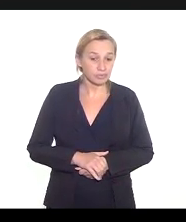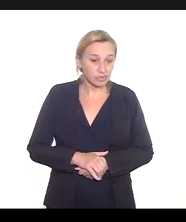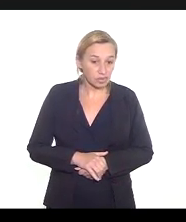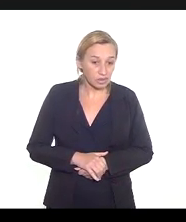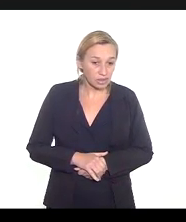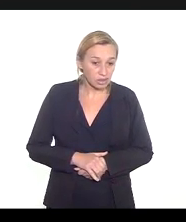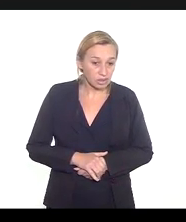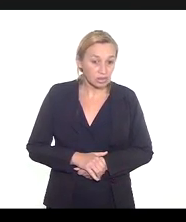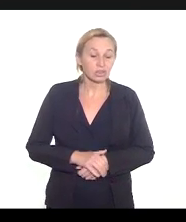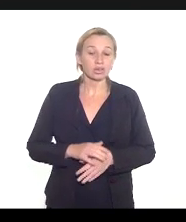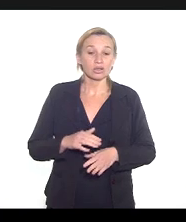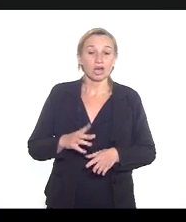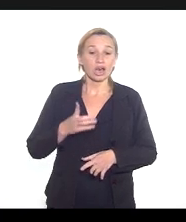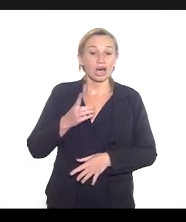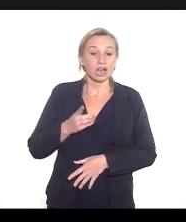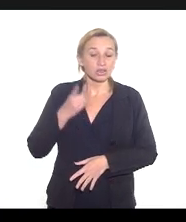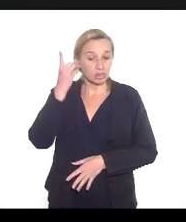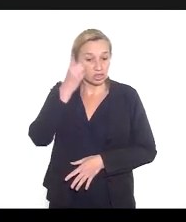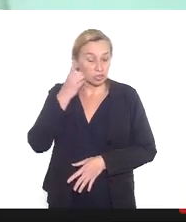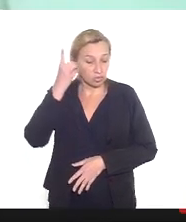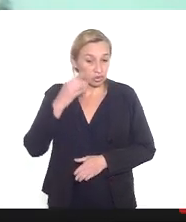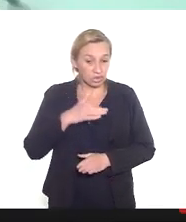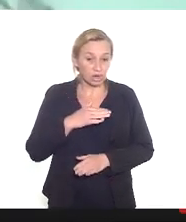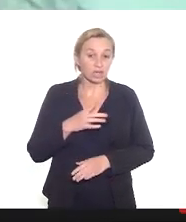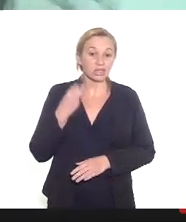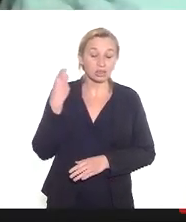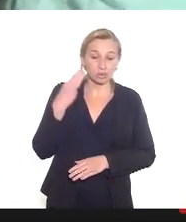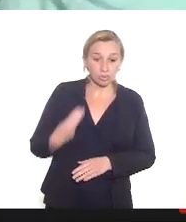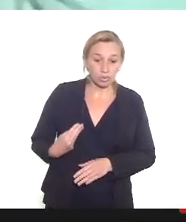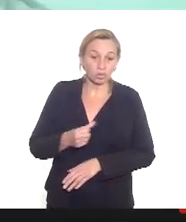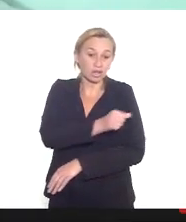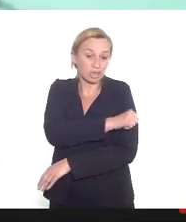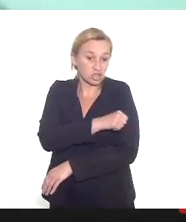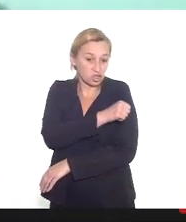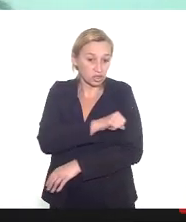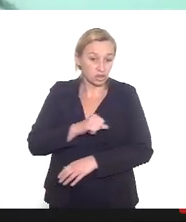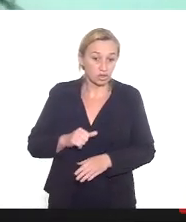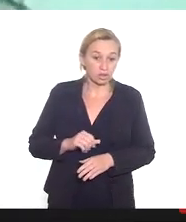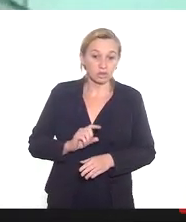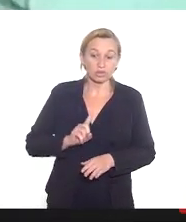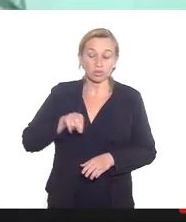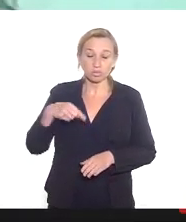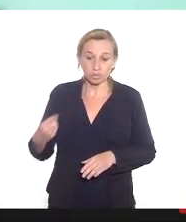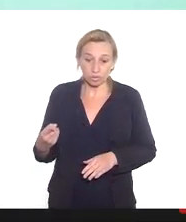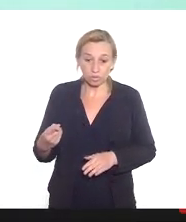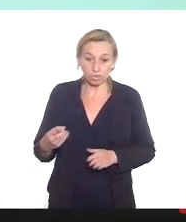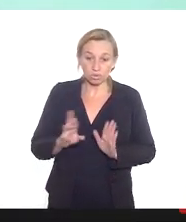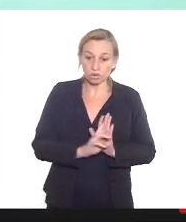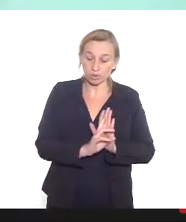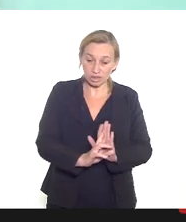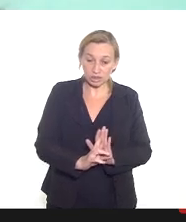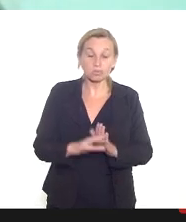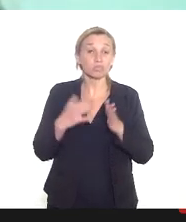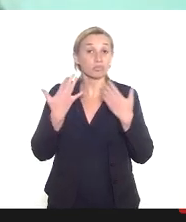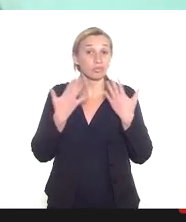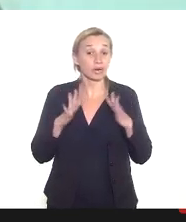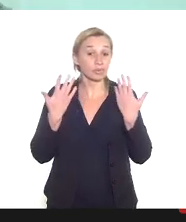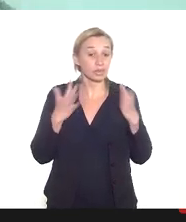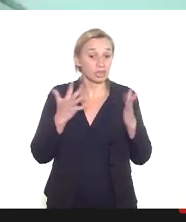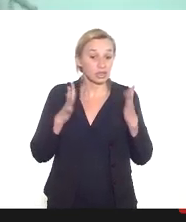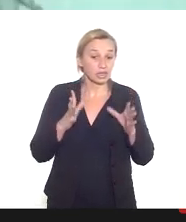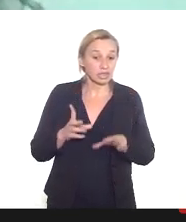Rocha enfermeira Rejane é pa da Mônica os demais participantes parabenizo